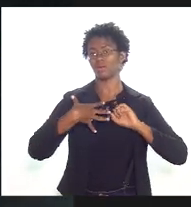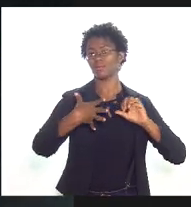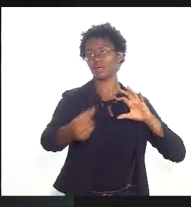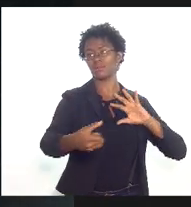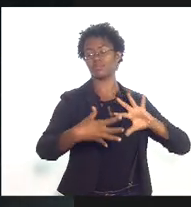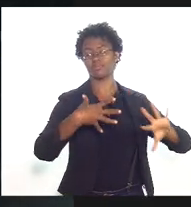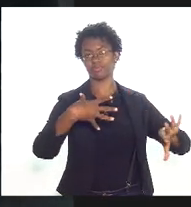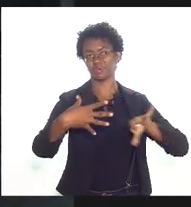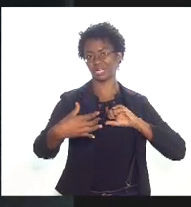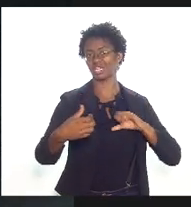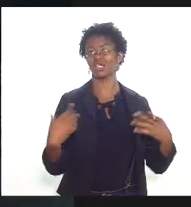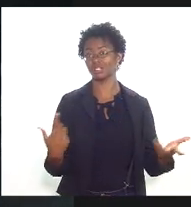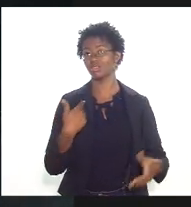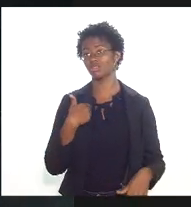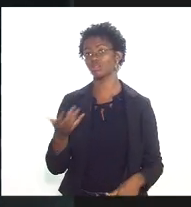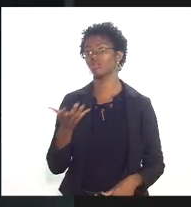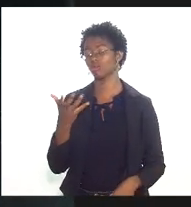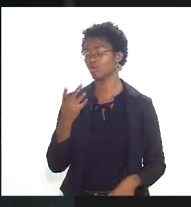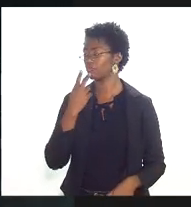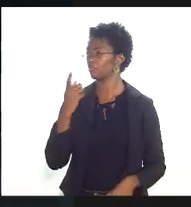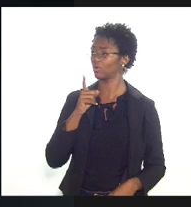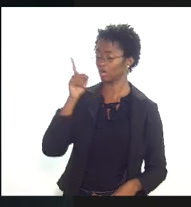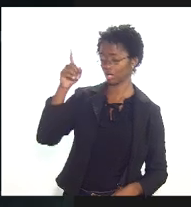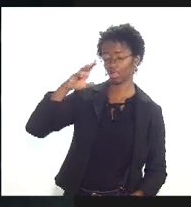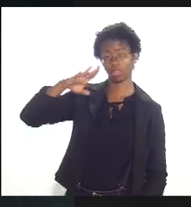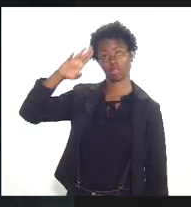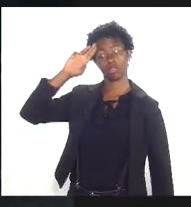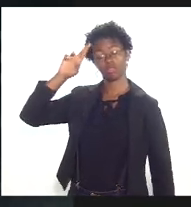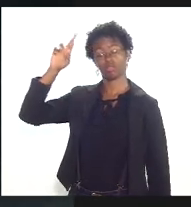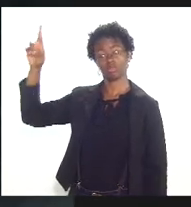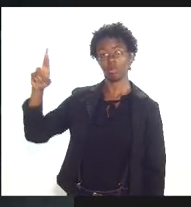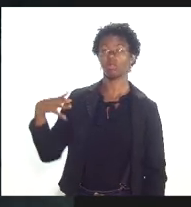que responder